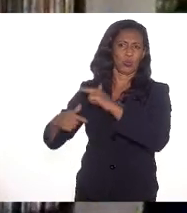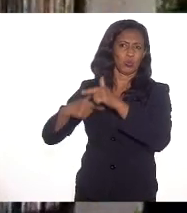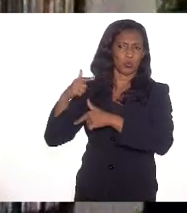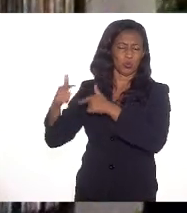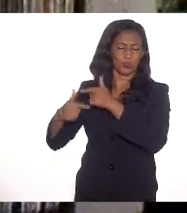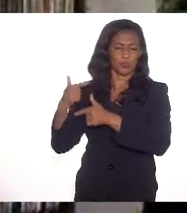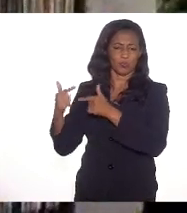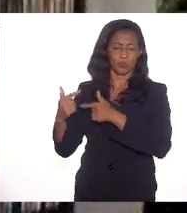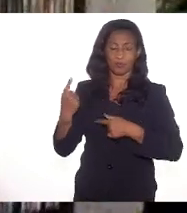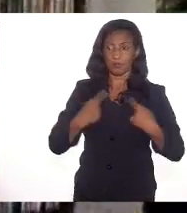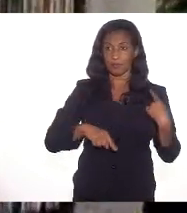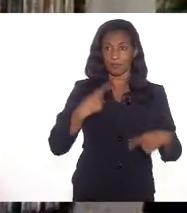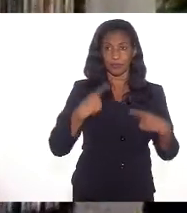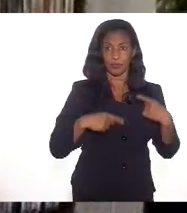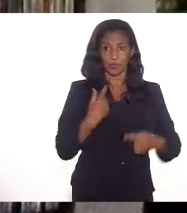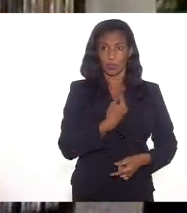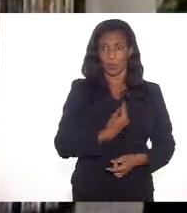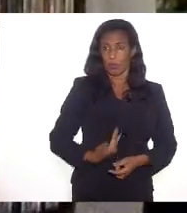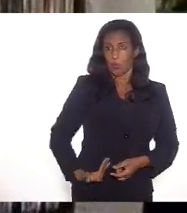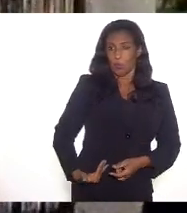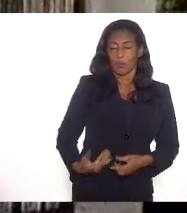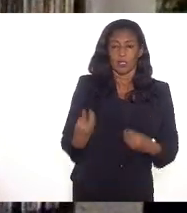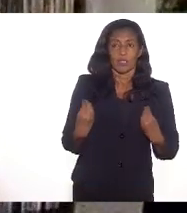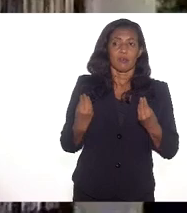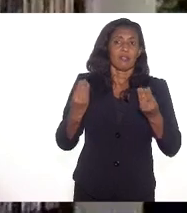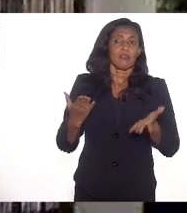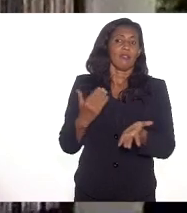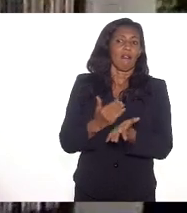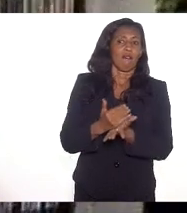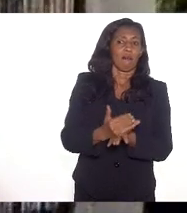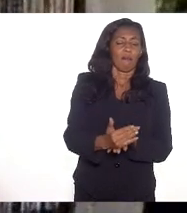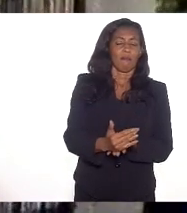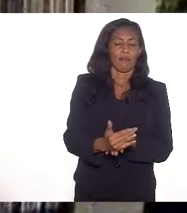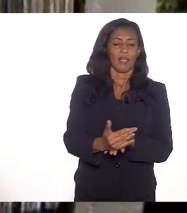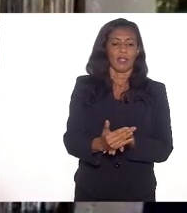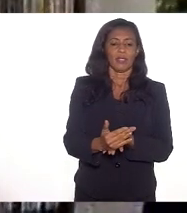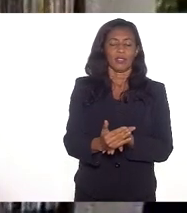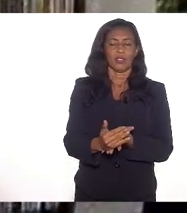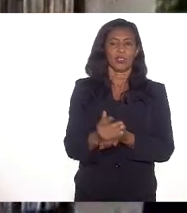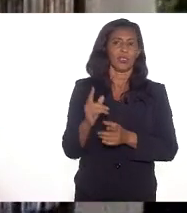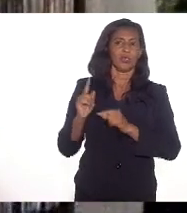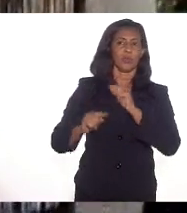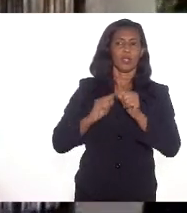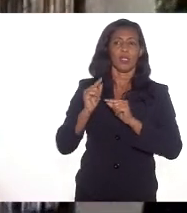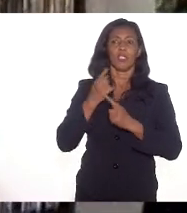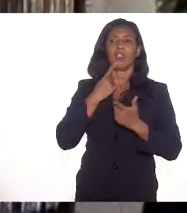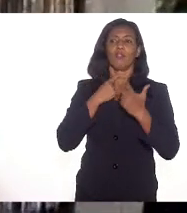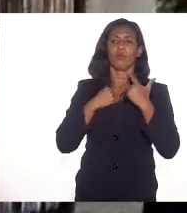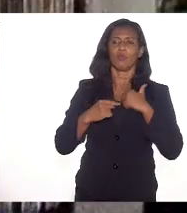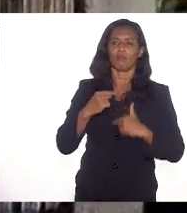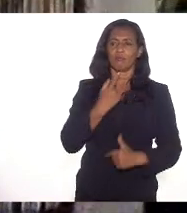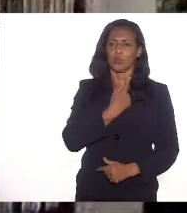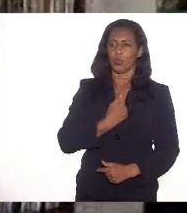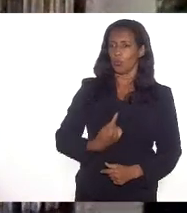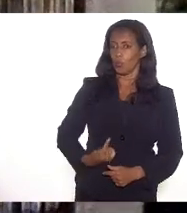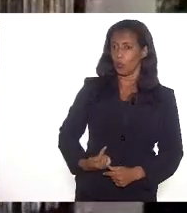E a política pública se dá a partir da exclusiva vontade do governo e dos interesses